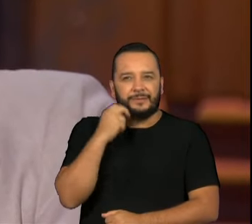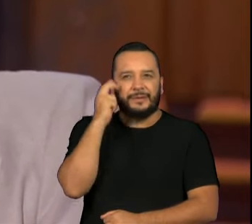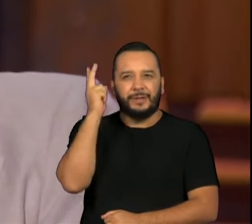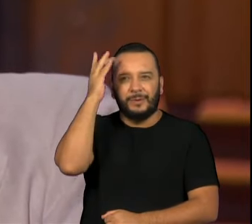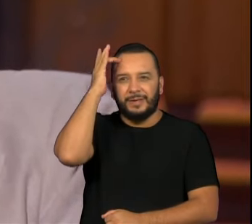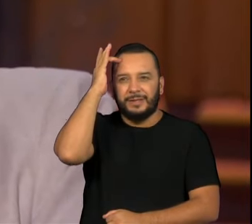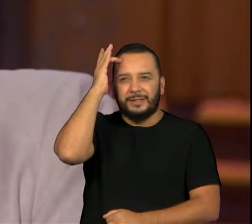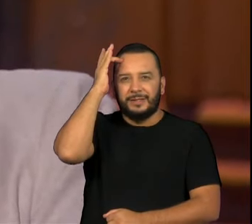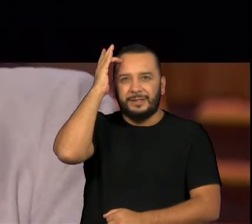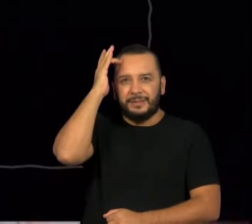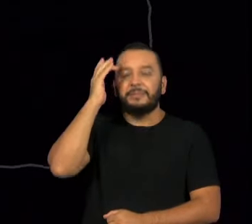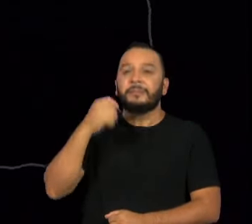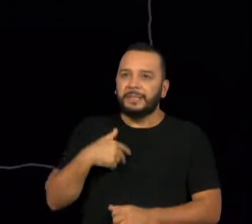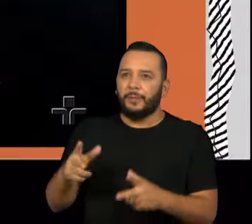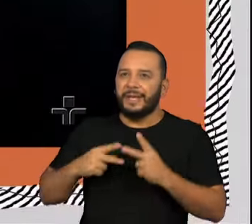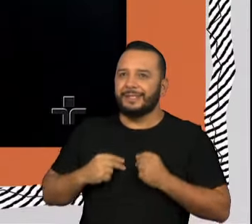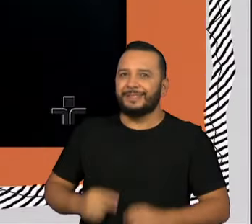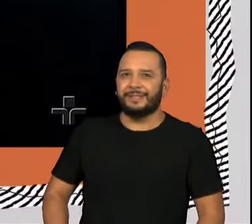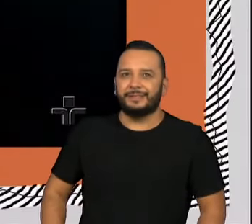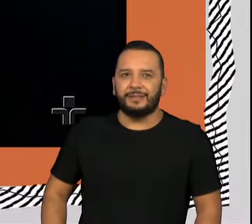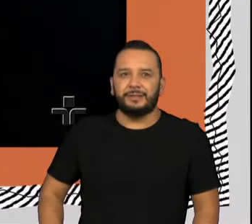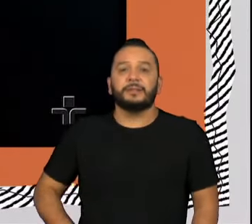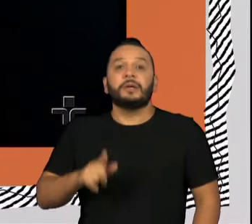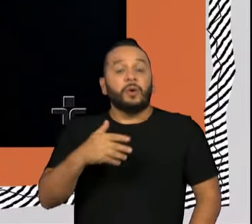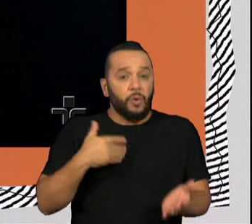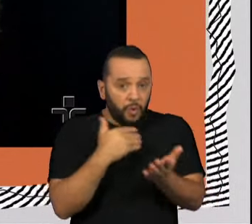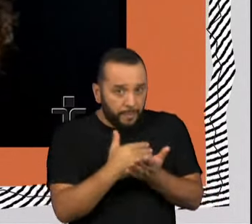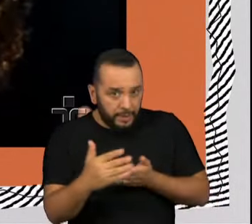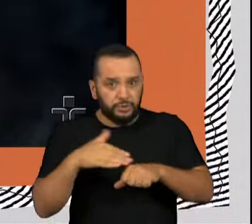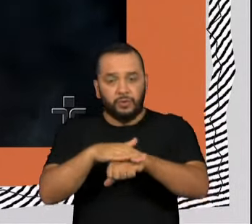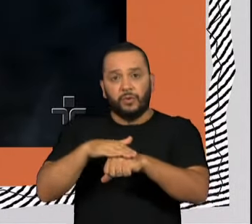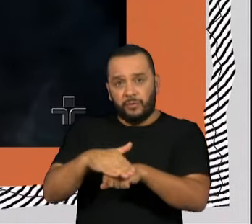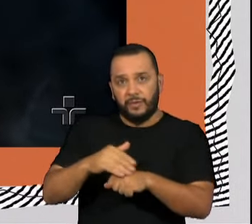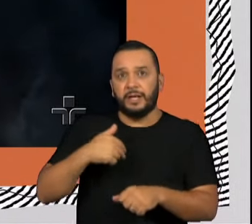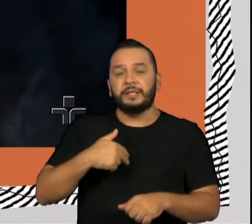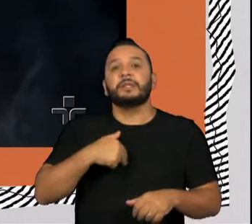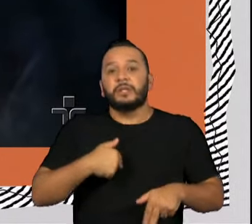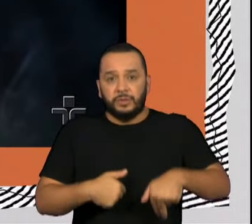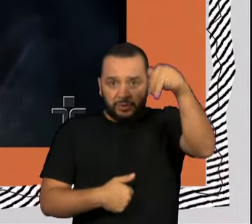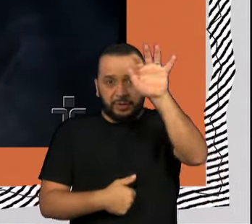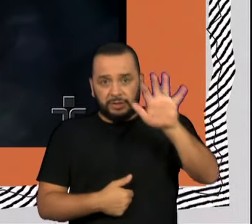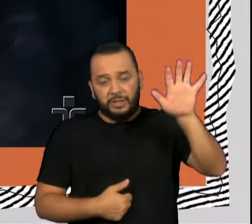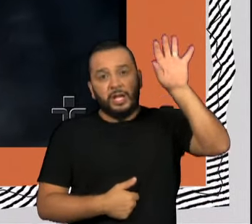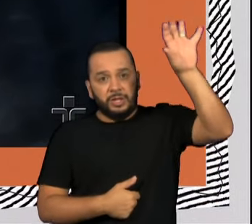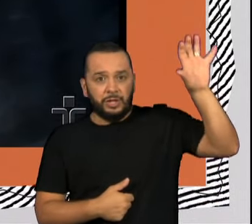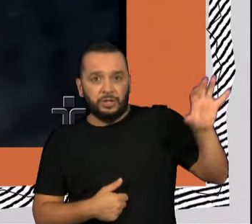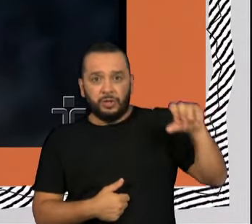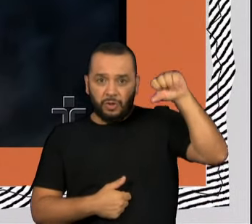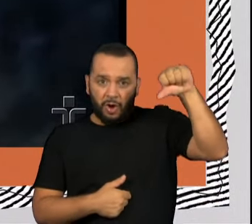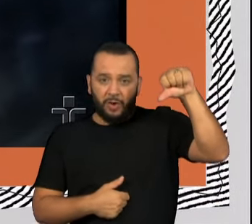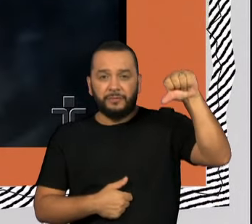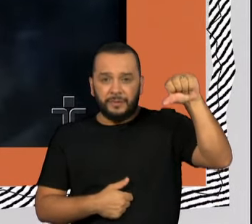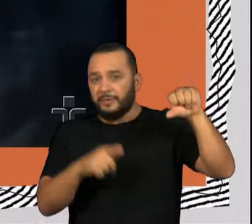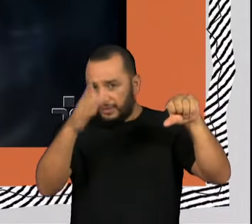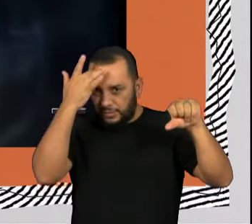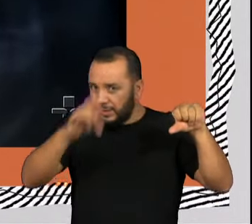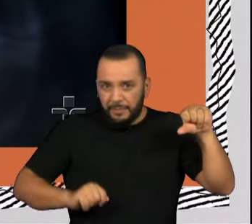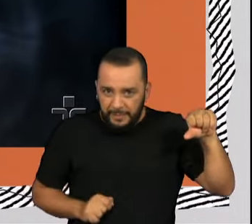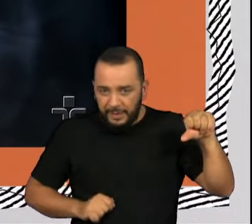umas mas eu mereci só para começo de conversa Nordeste os estados nem vem dizer que não